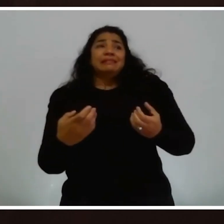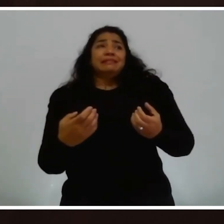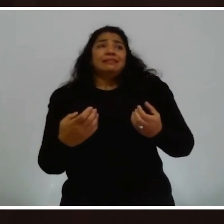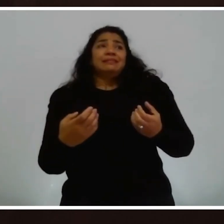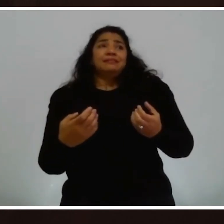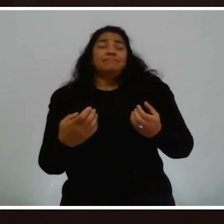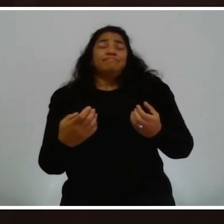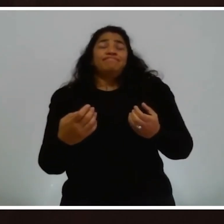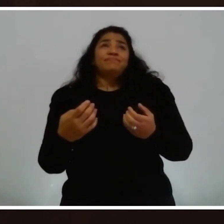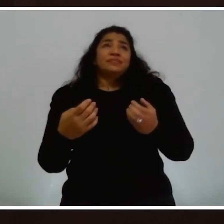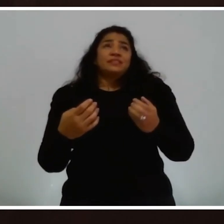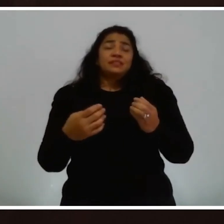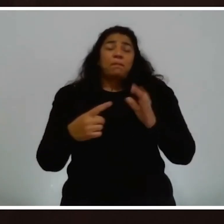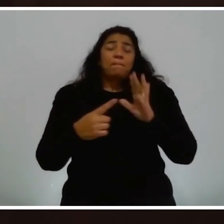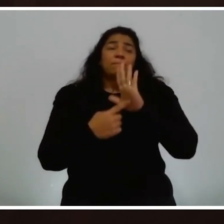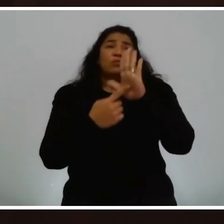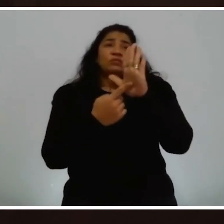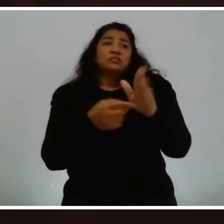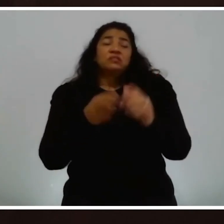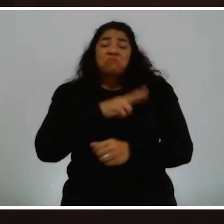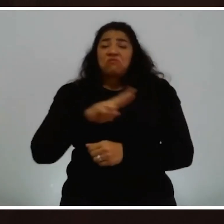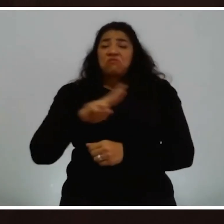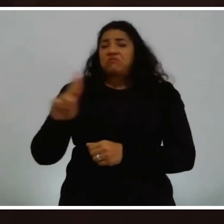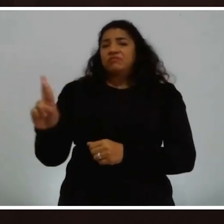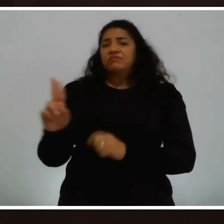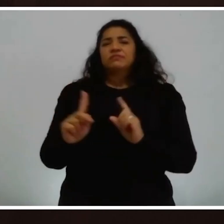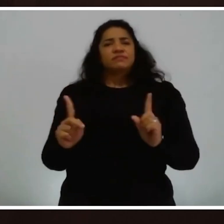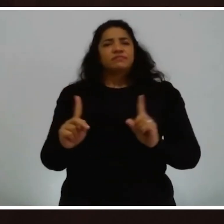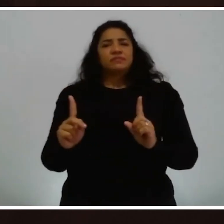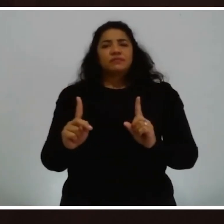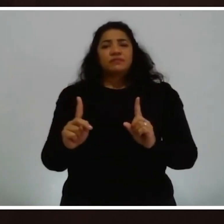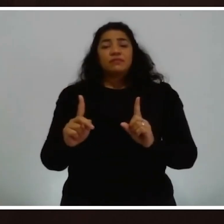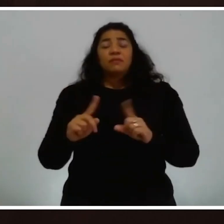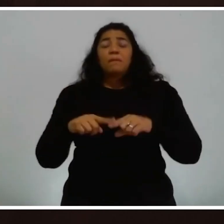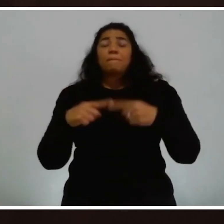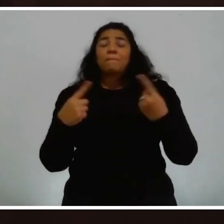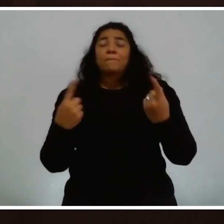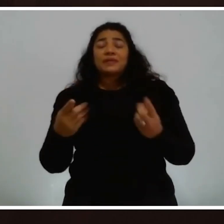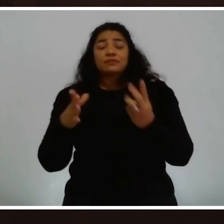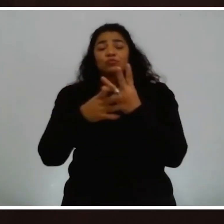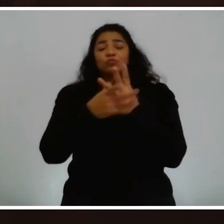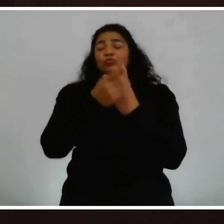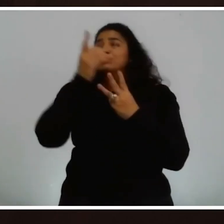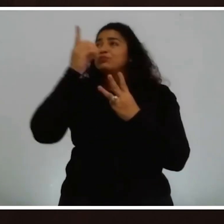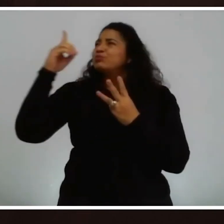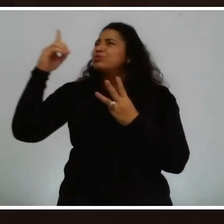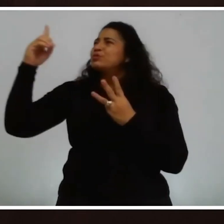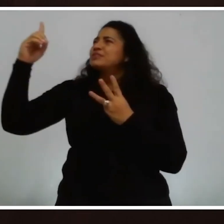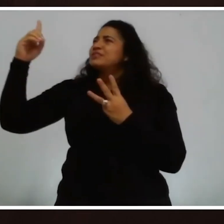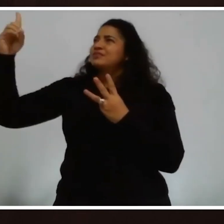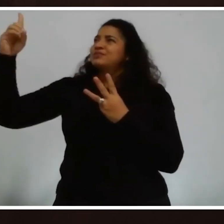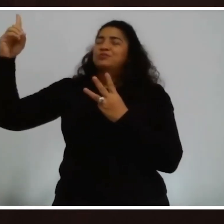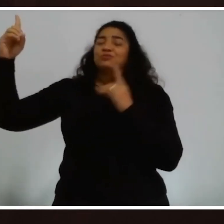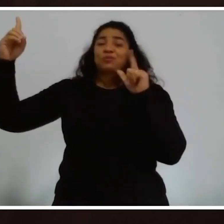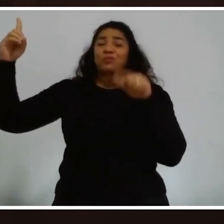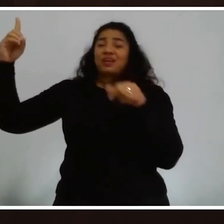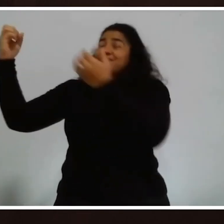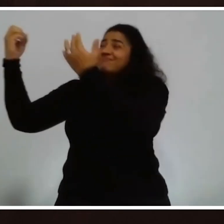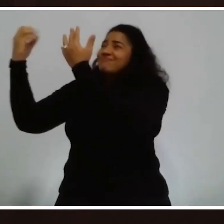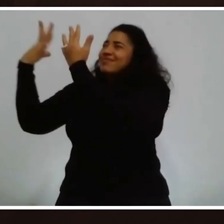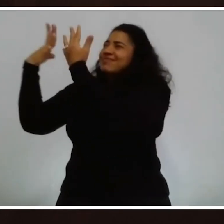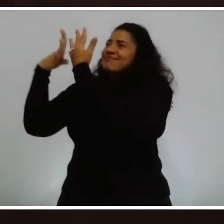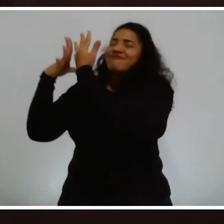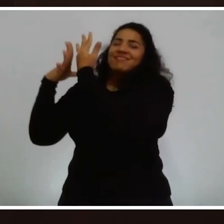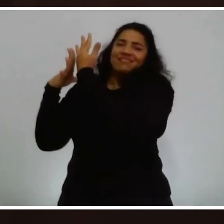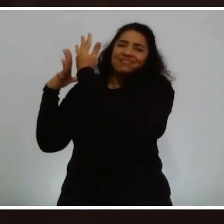Deus triuno, o Deus triuno é a revelação que temos que receber do jeito que está na Bíblia,